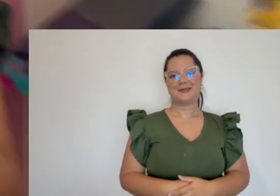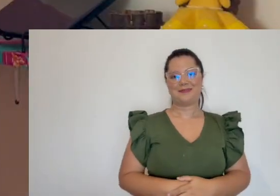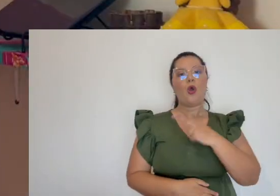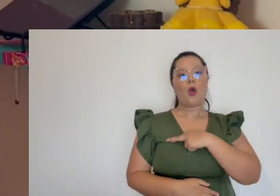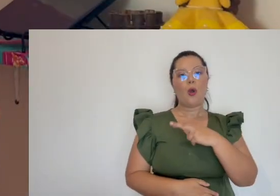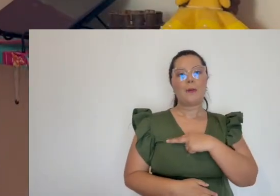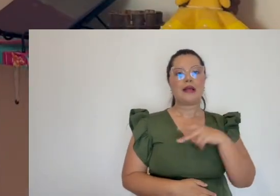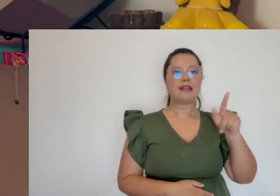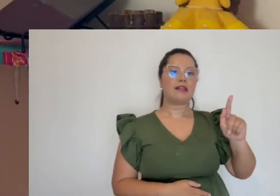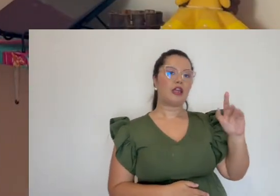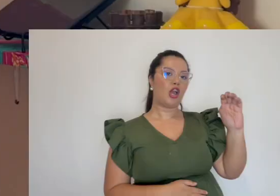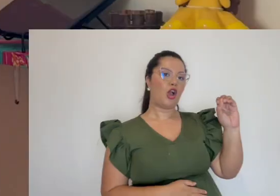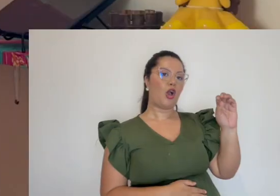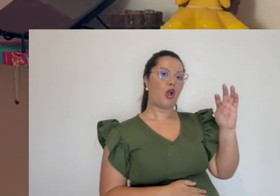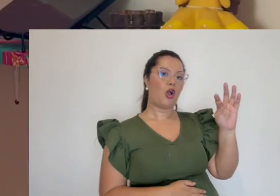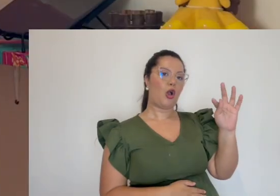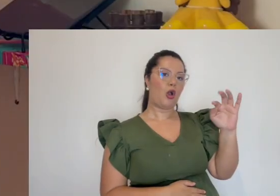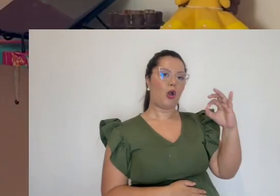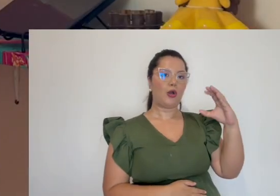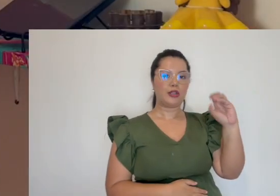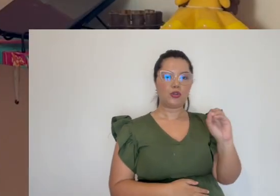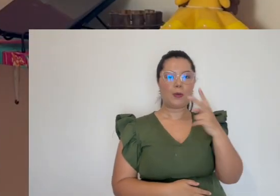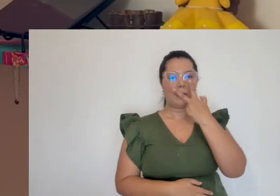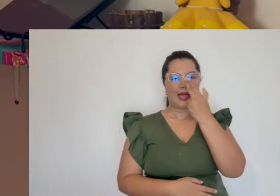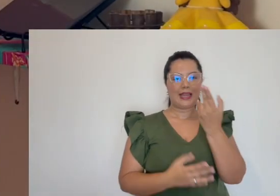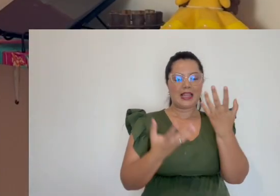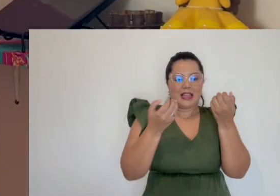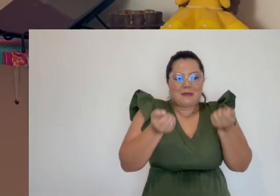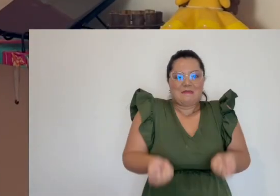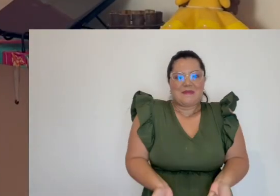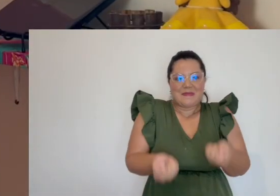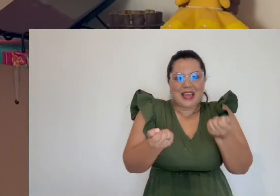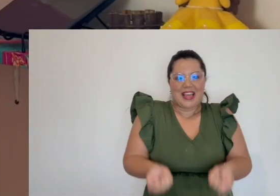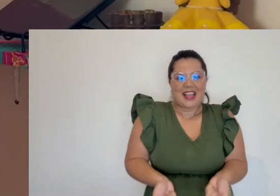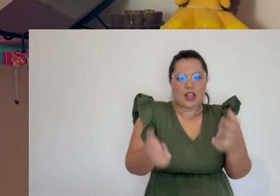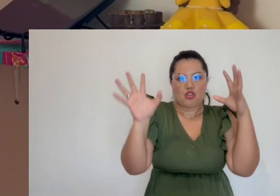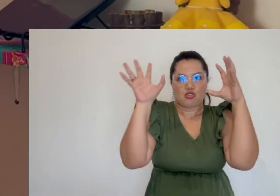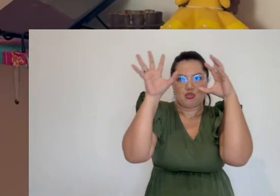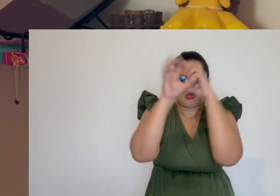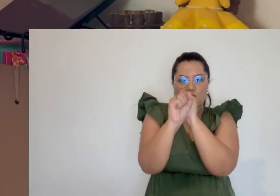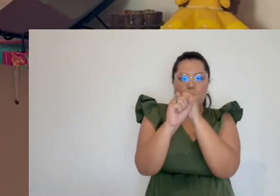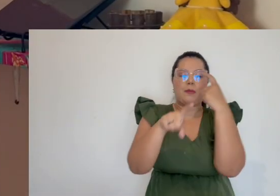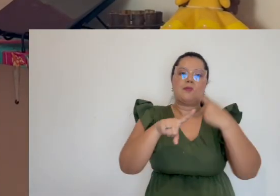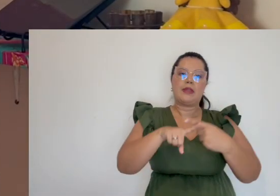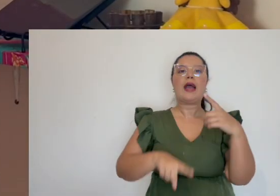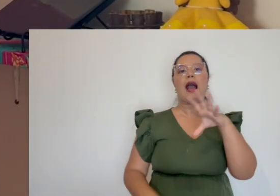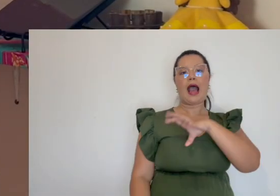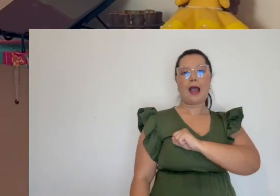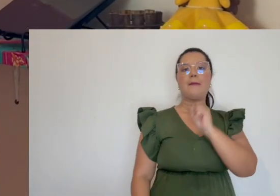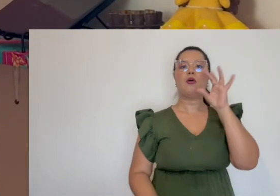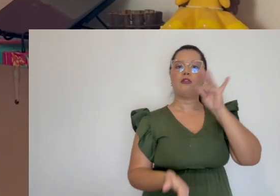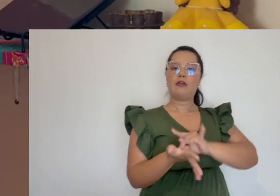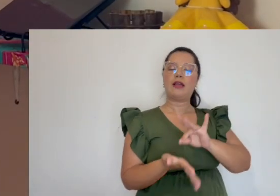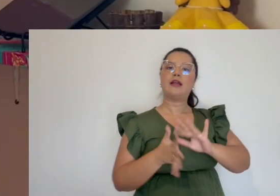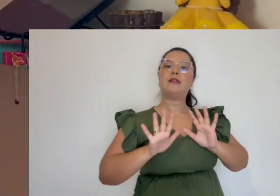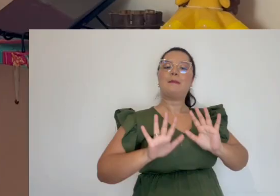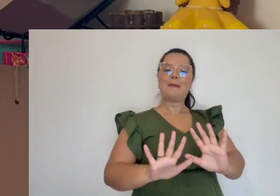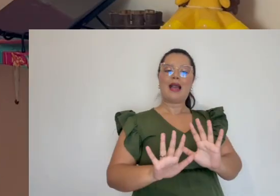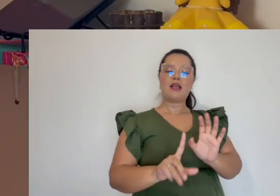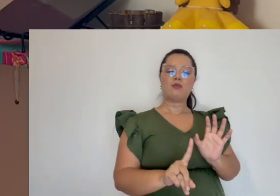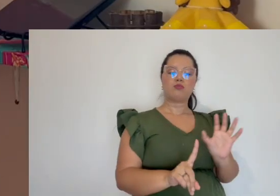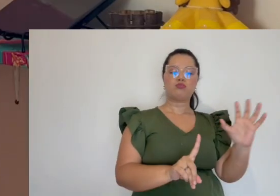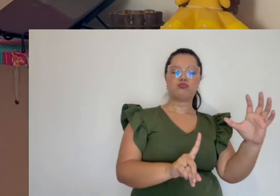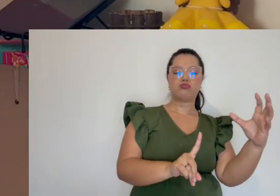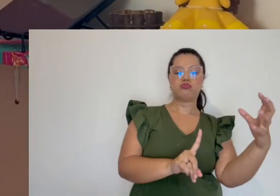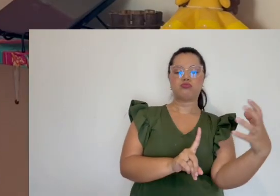tranquila mesmo. O romance gótico, ele vai ter uma pegada mais sombria, um pouco mais pesada. O amor ainda é o centro da